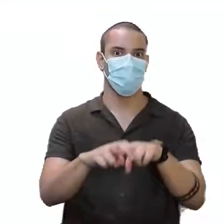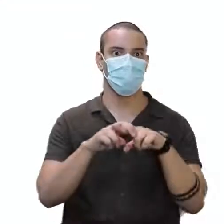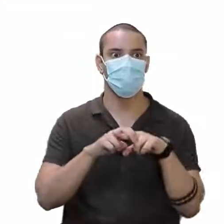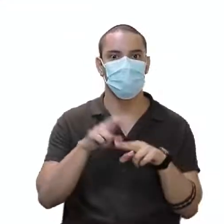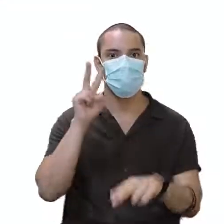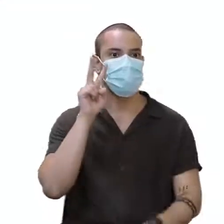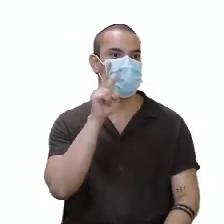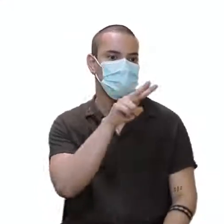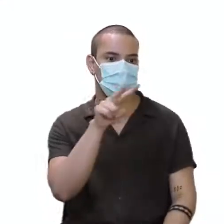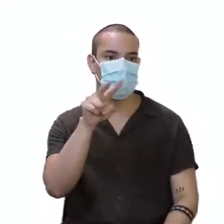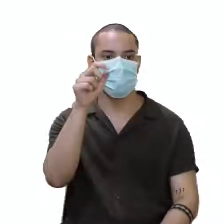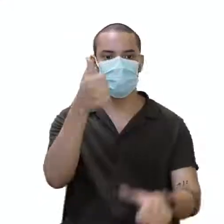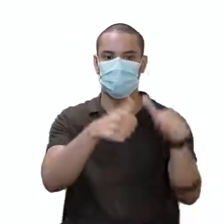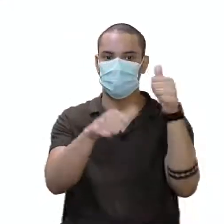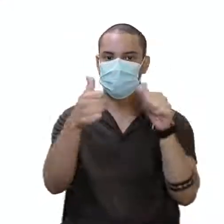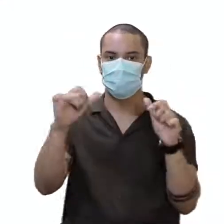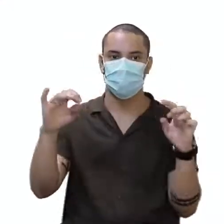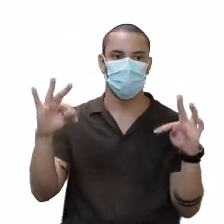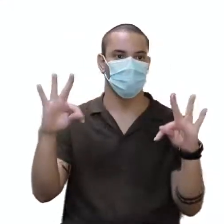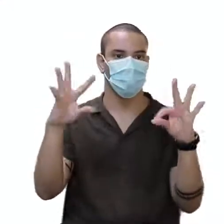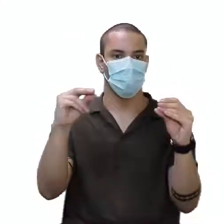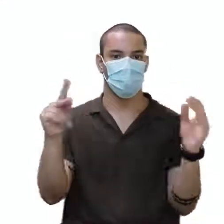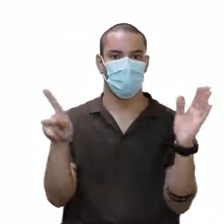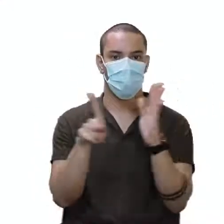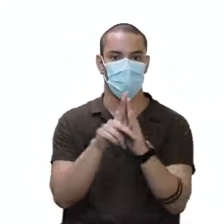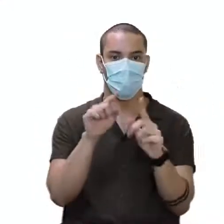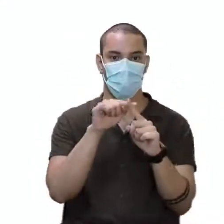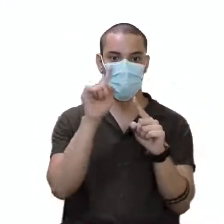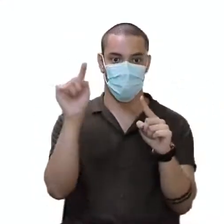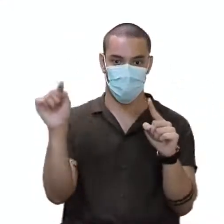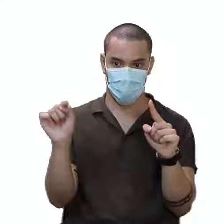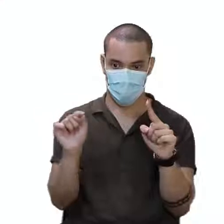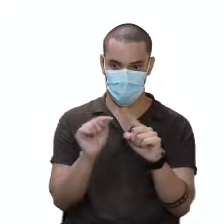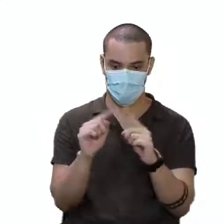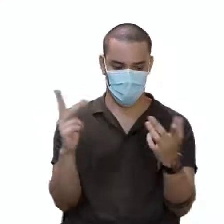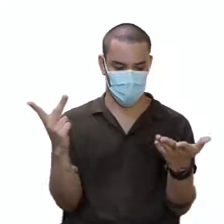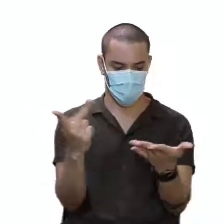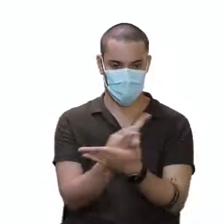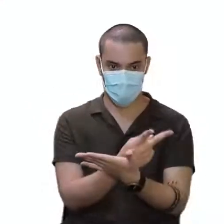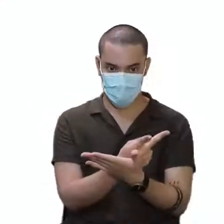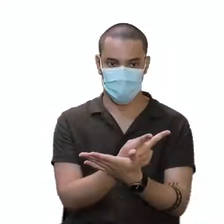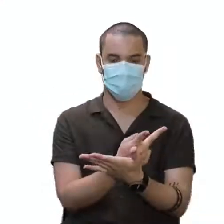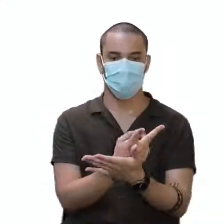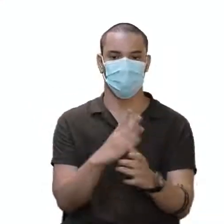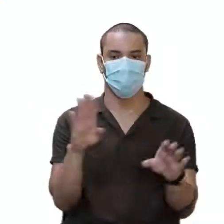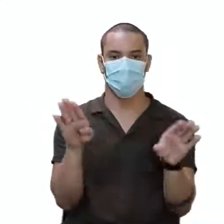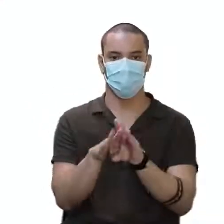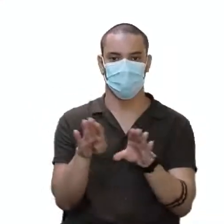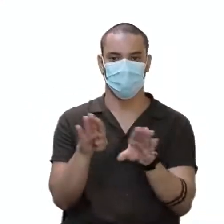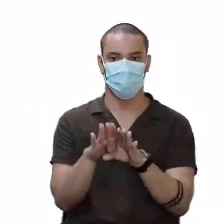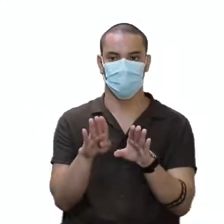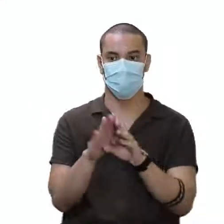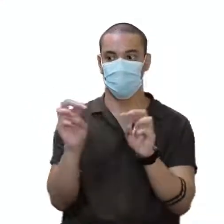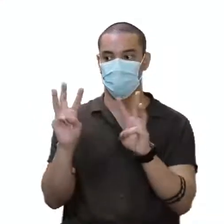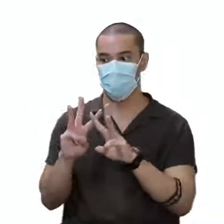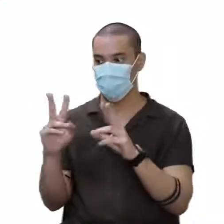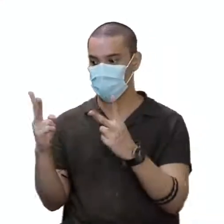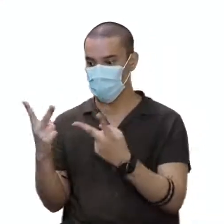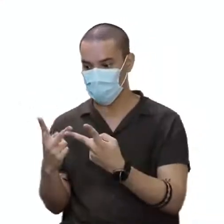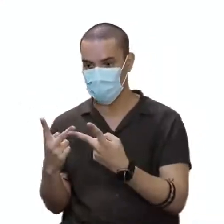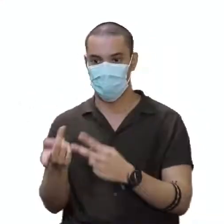verificar e analisar todo esse processo cíclico, tá? Tanto matéria